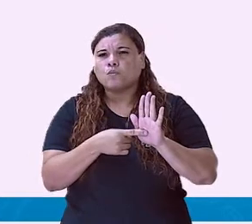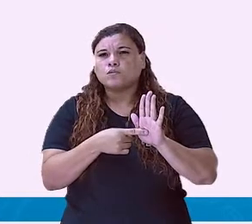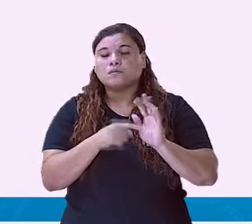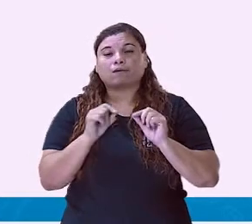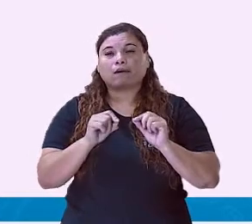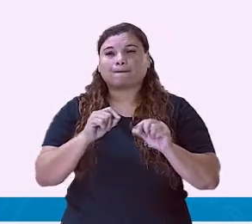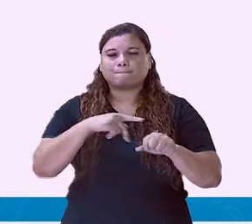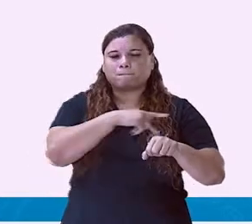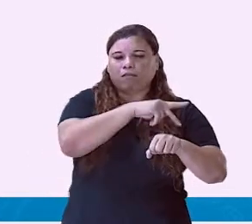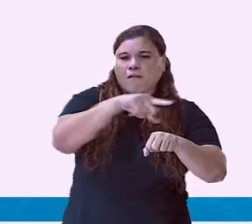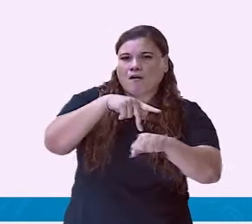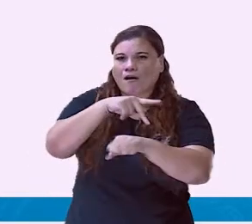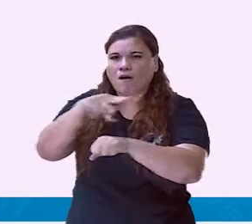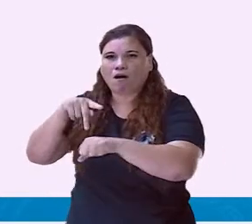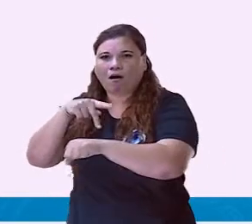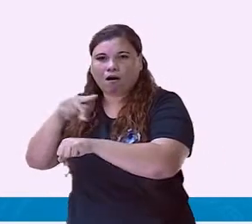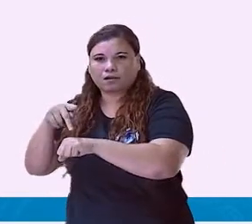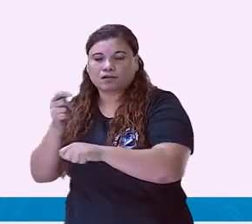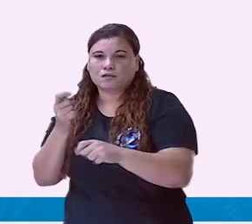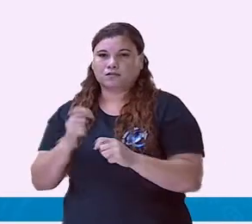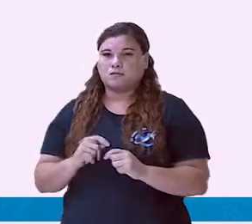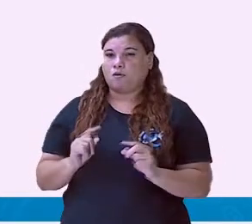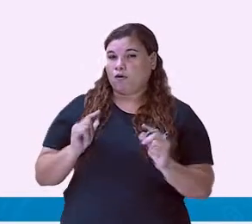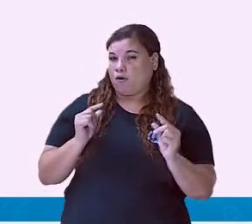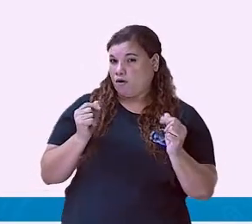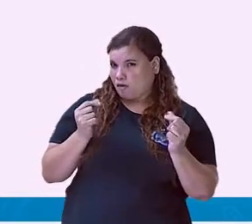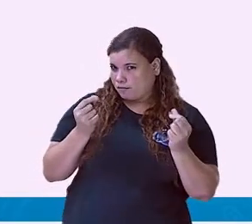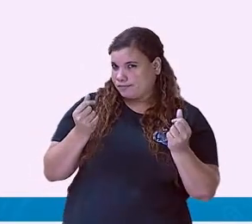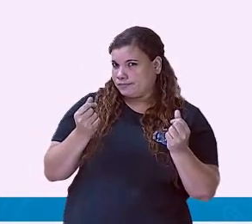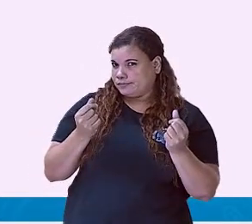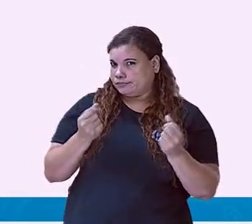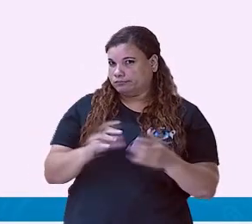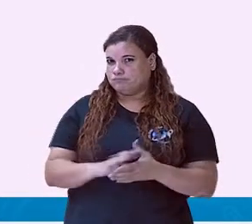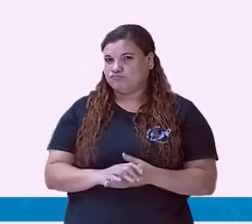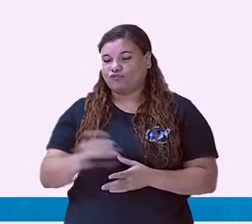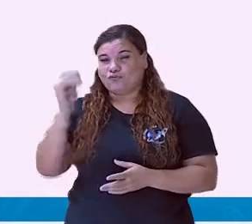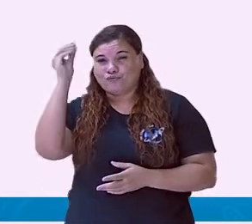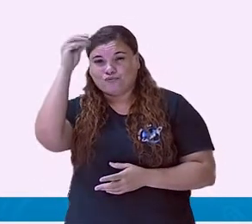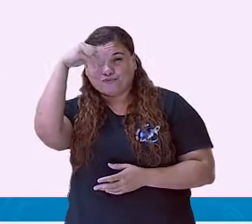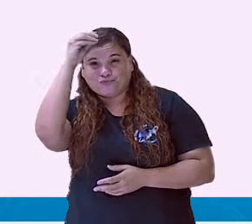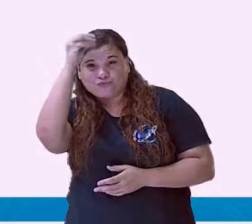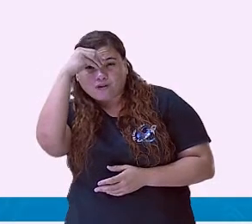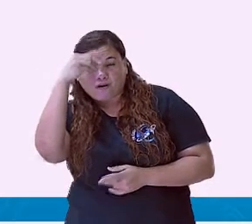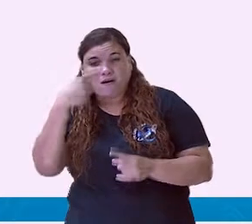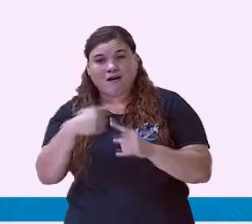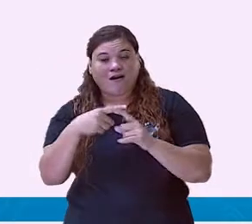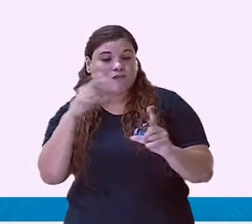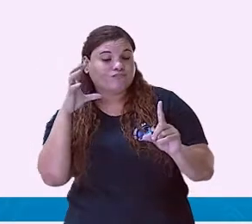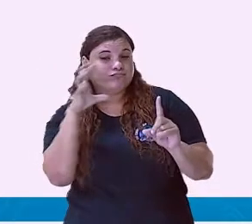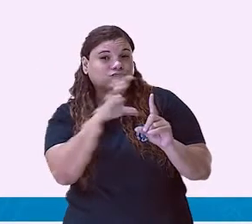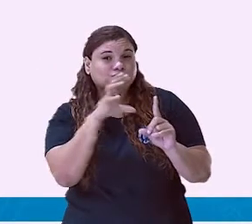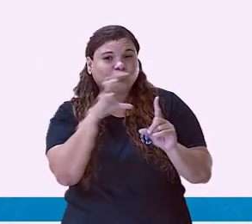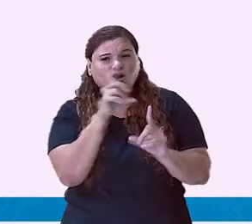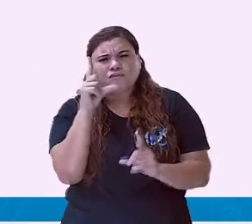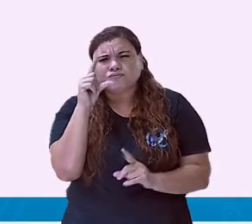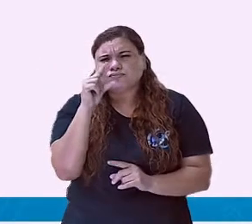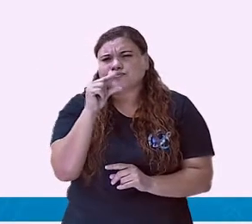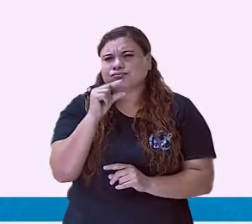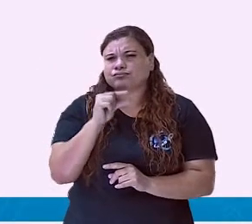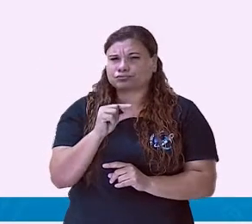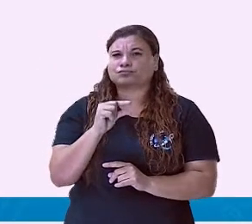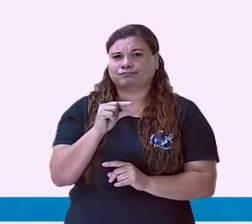economicamente estavam mais frágeis, que tinham pouca influência